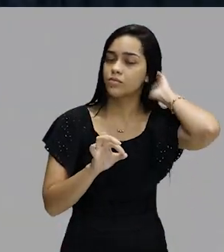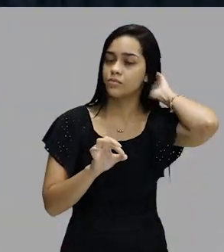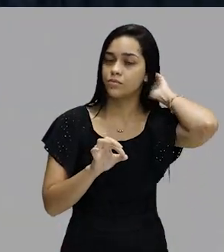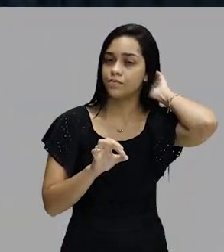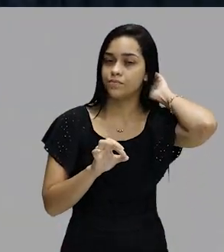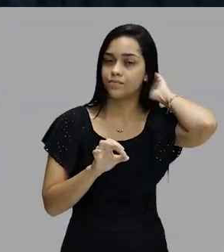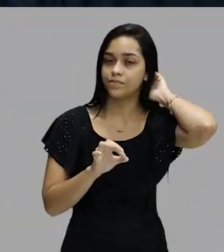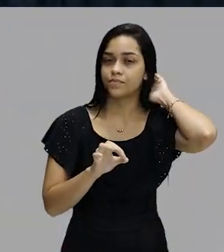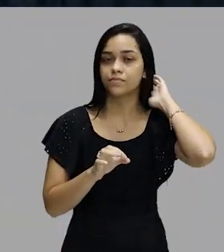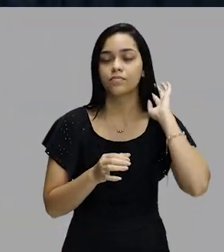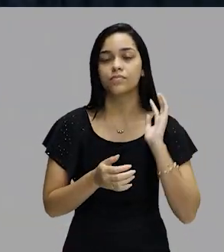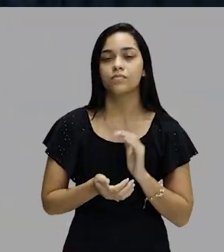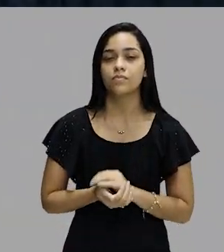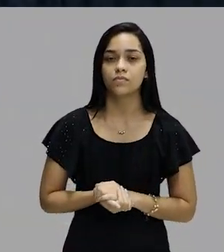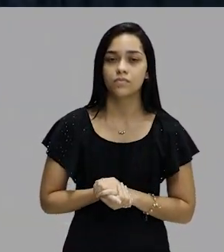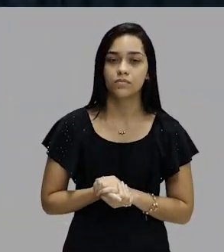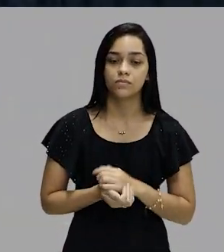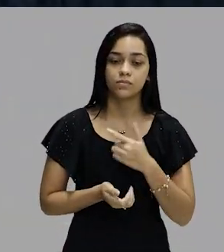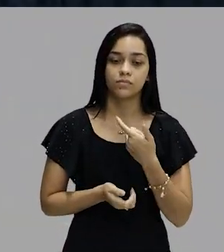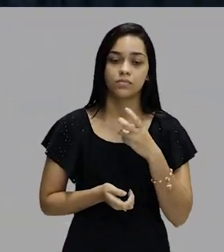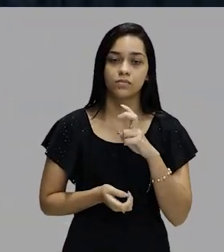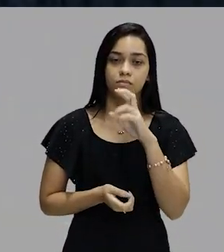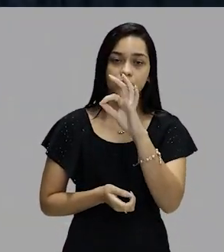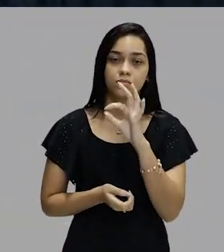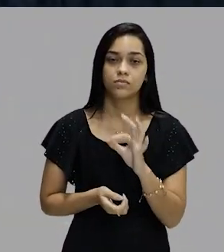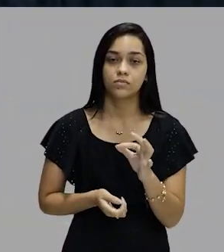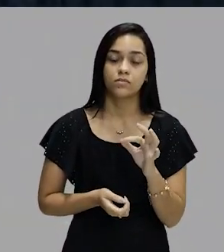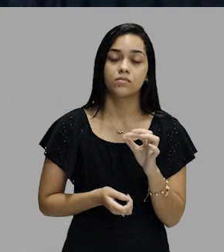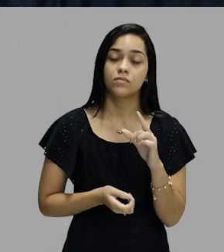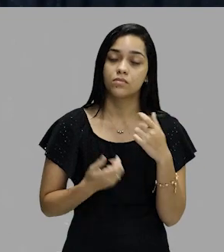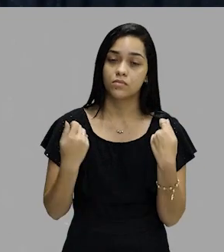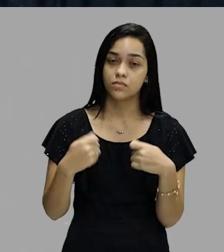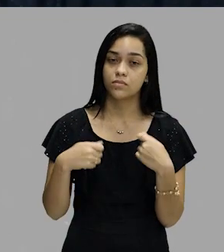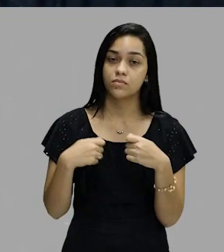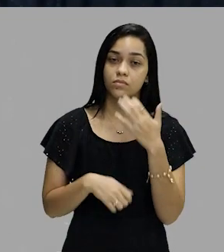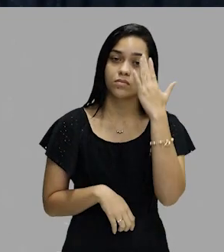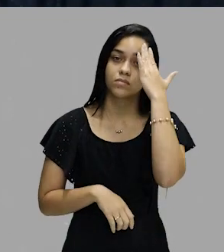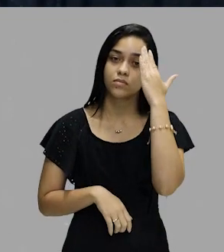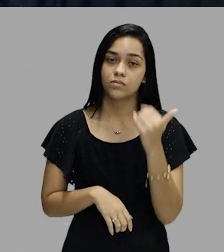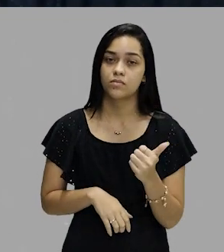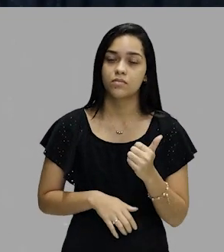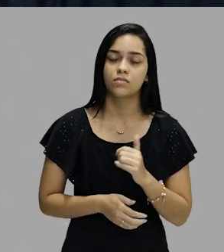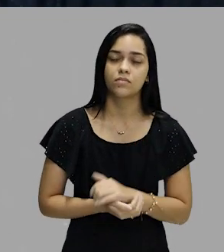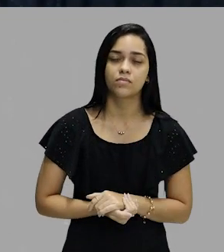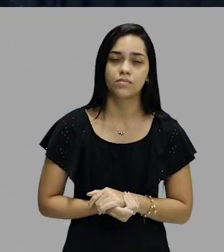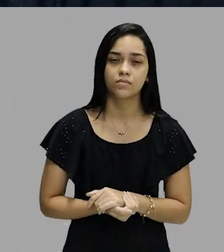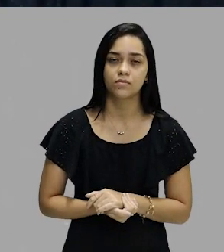Ok? Então, de 25 graus Celsius, a gente tem que saber, né,